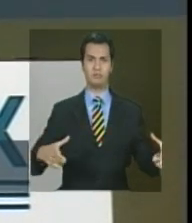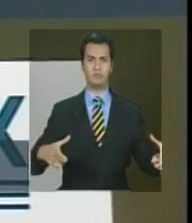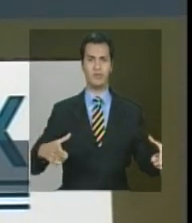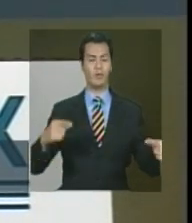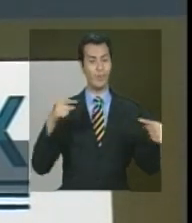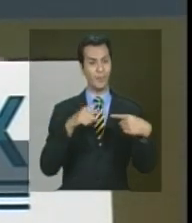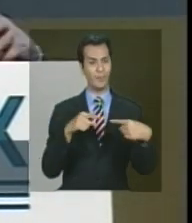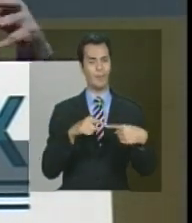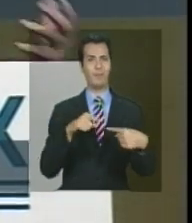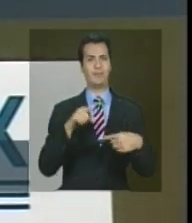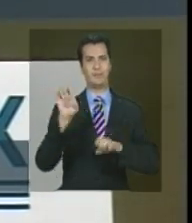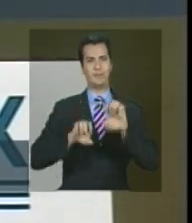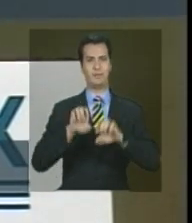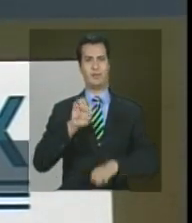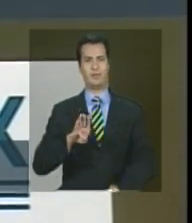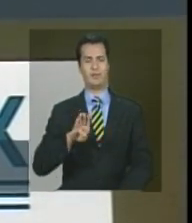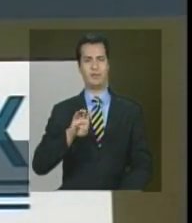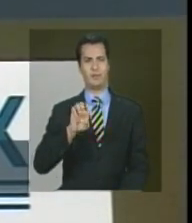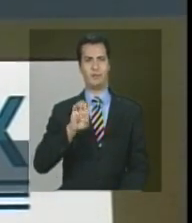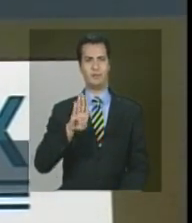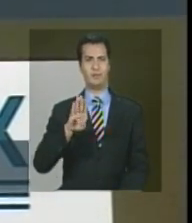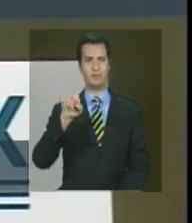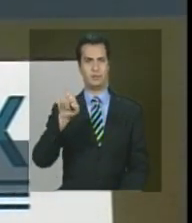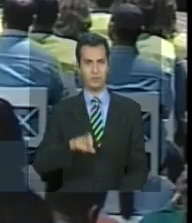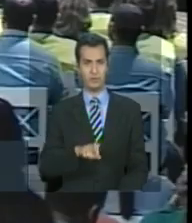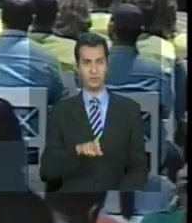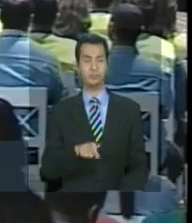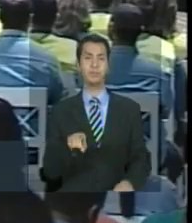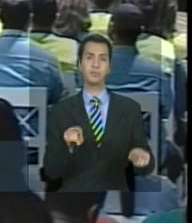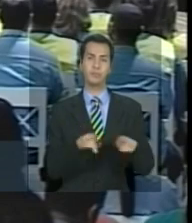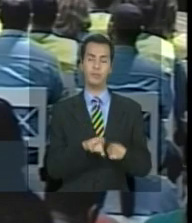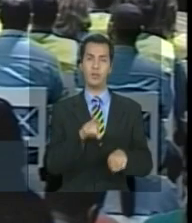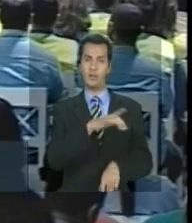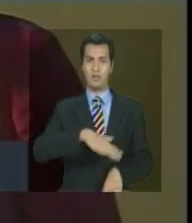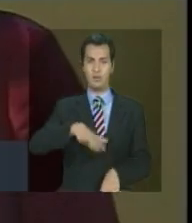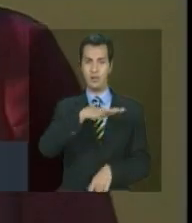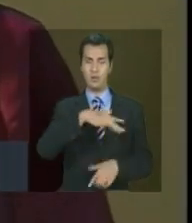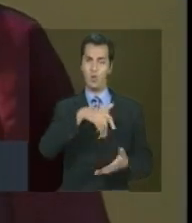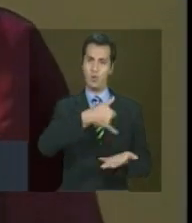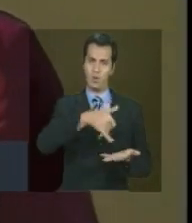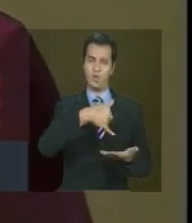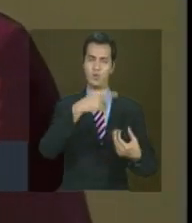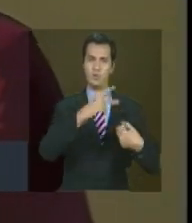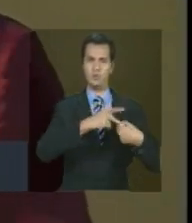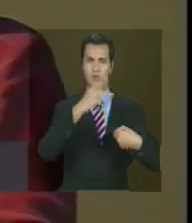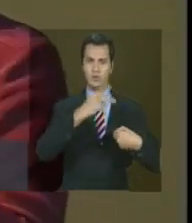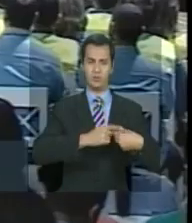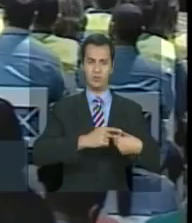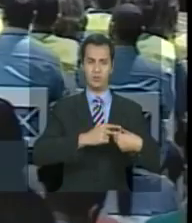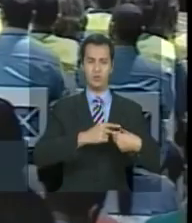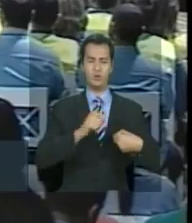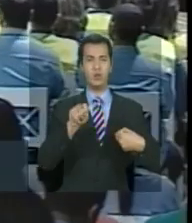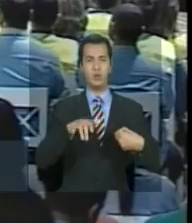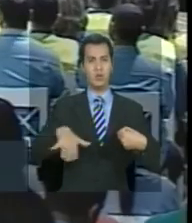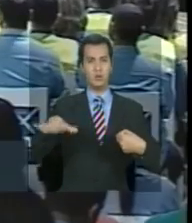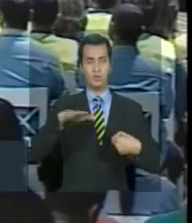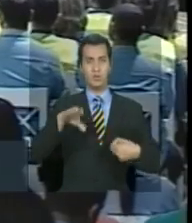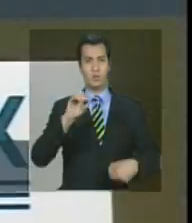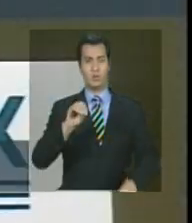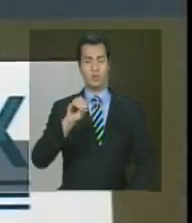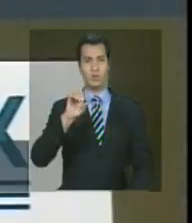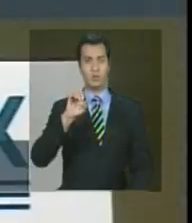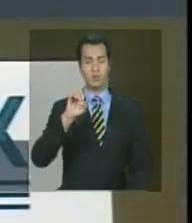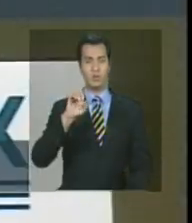EBX e, no caso do óleo e do petróleo, no que se refere ao óleo petróleo, Ike, do Grupo